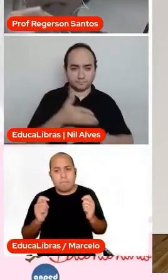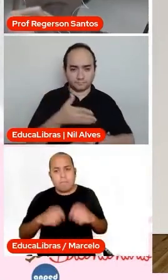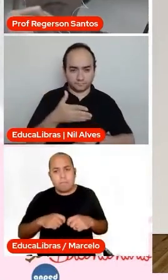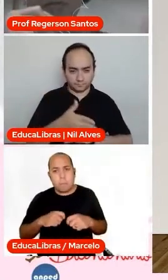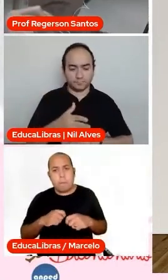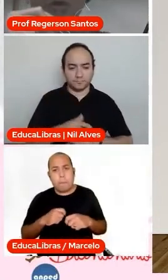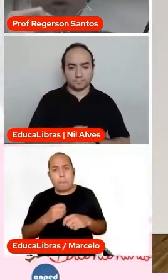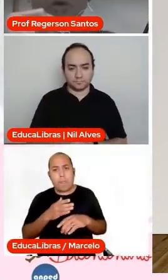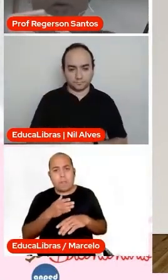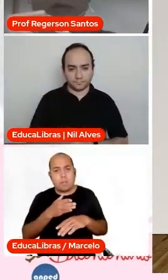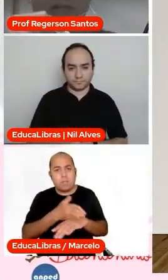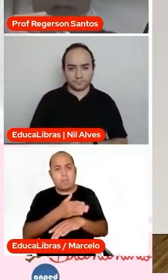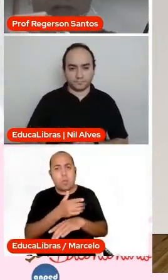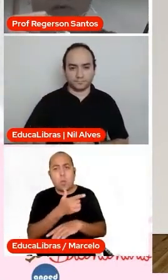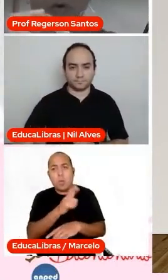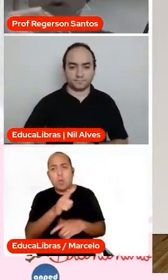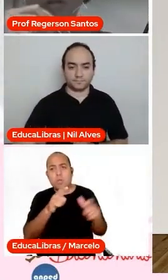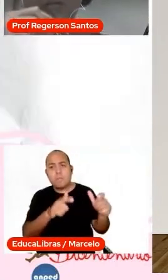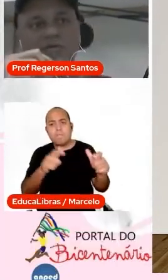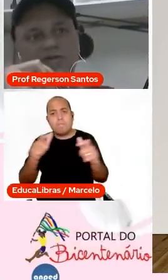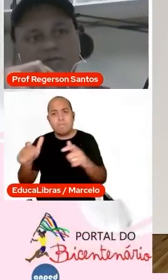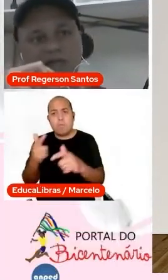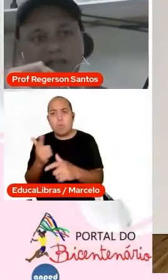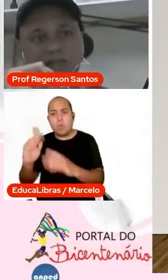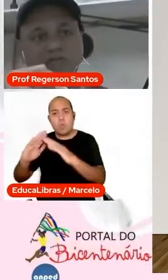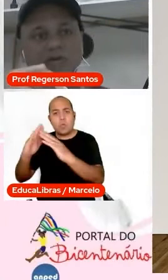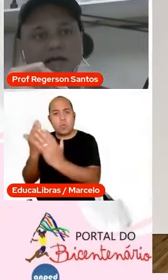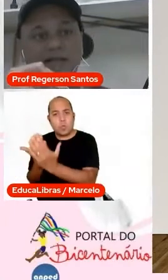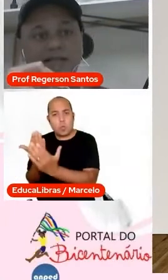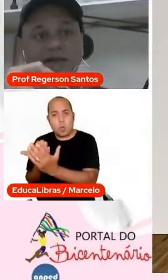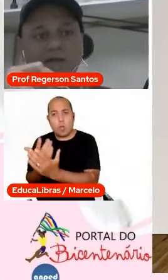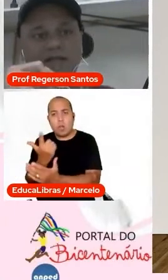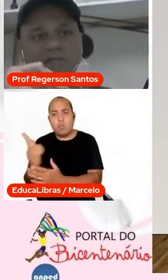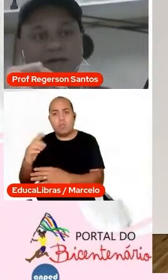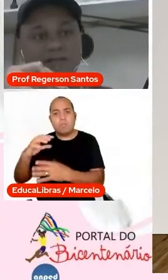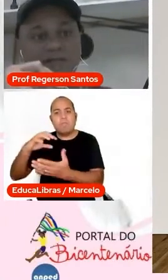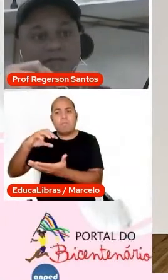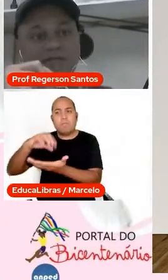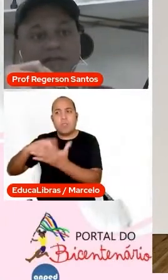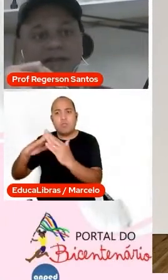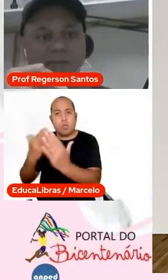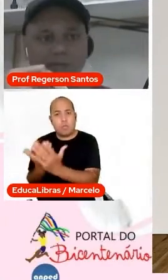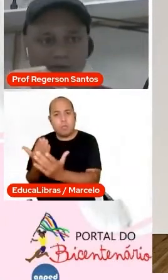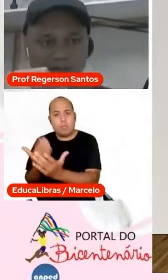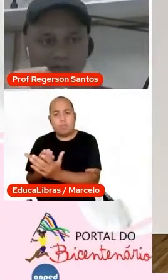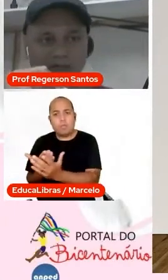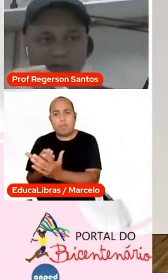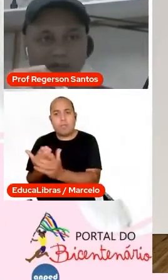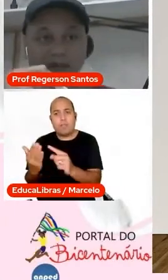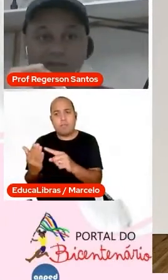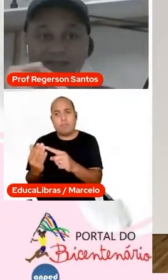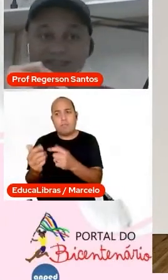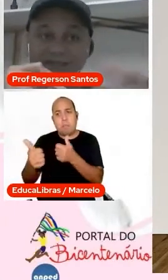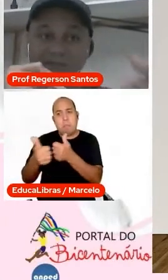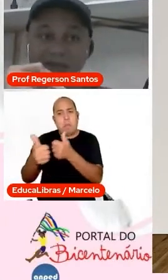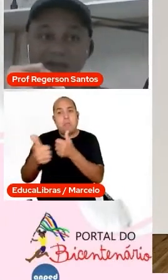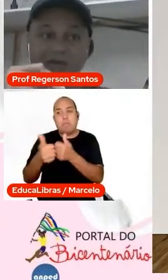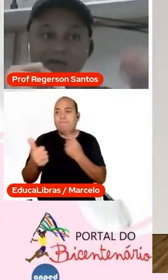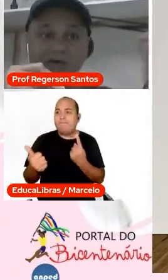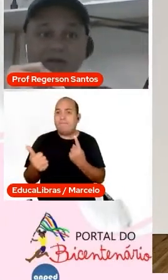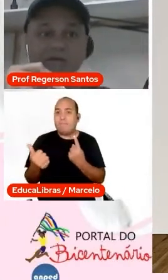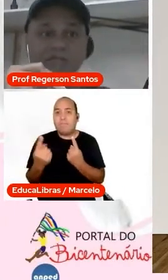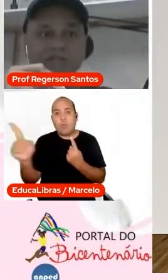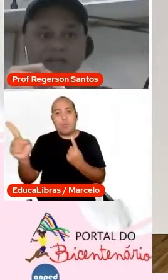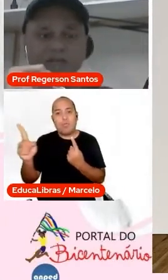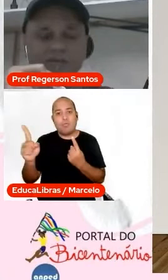espaços, outras escolas, outras unidades escolares, as quais que não seja aquela próxima dele. Mas também